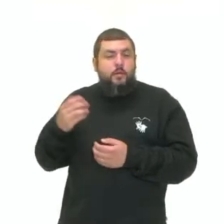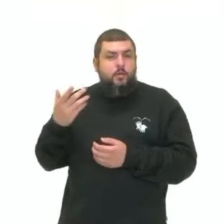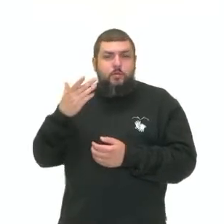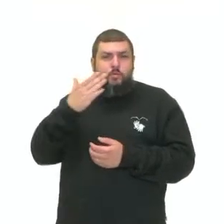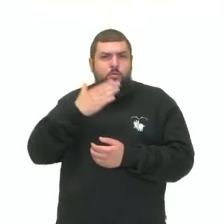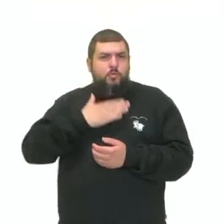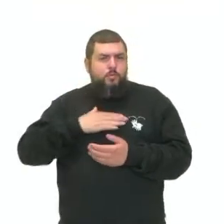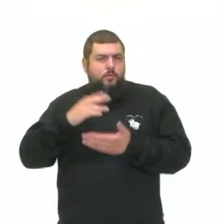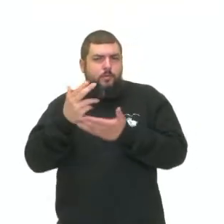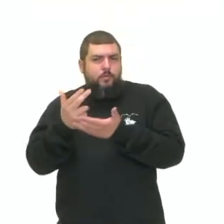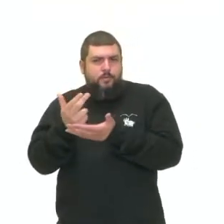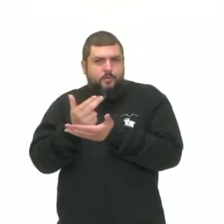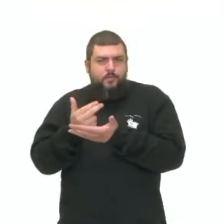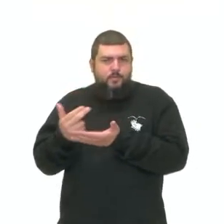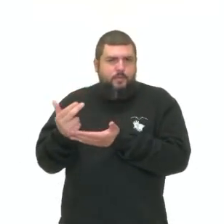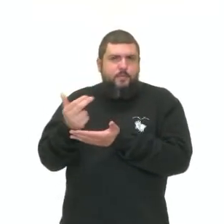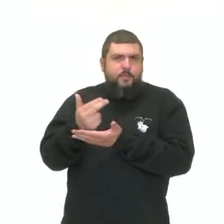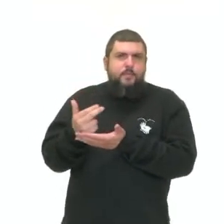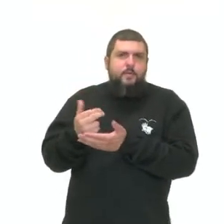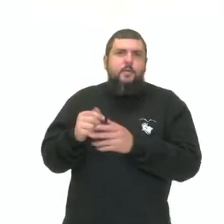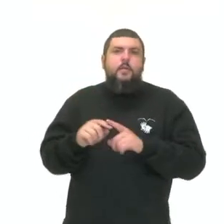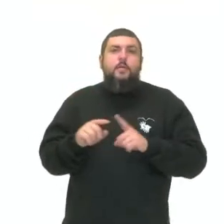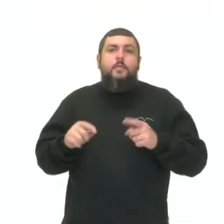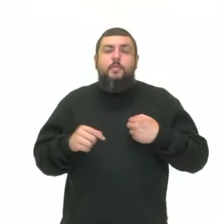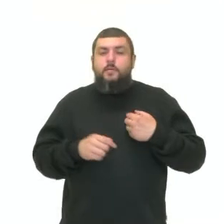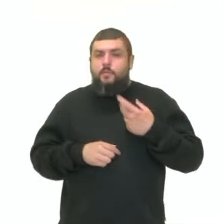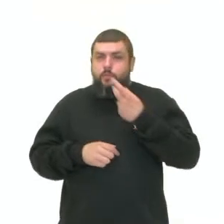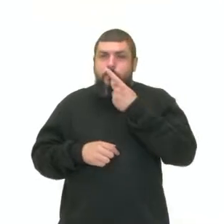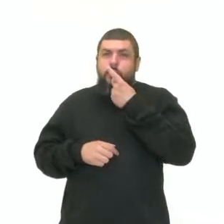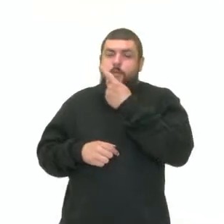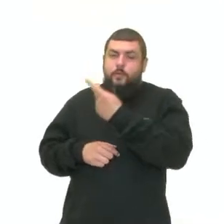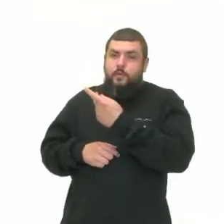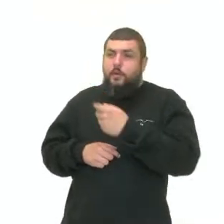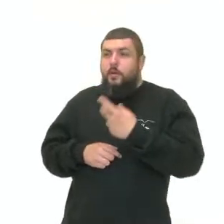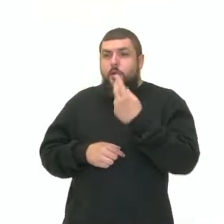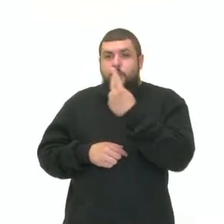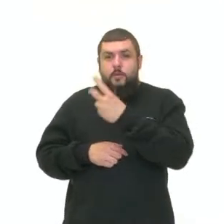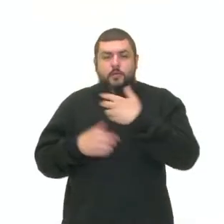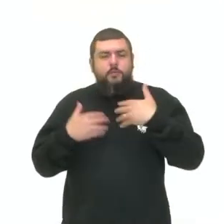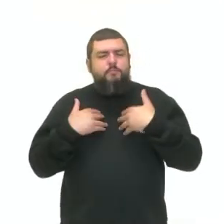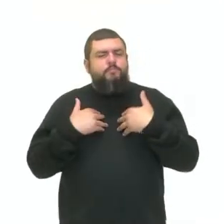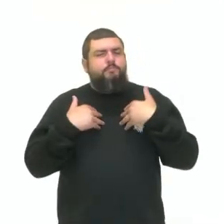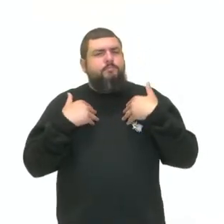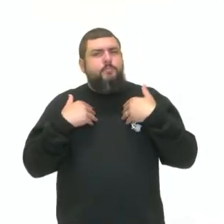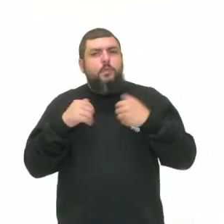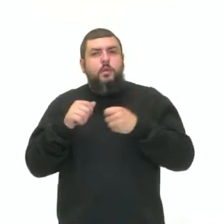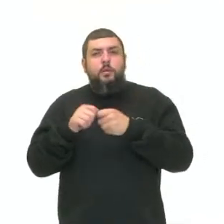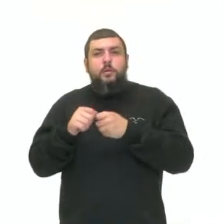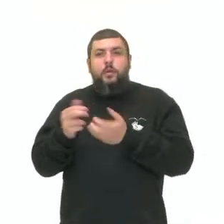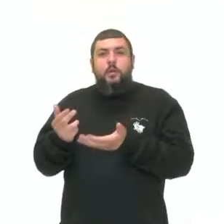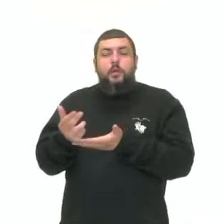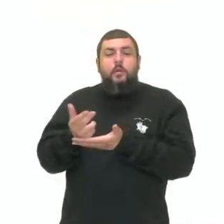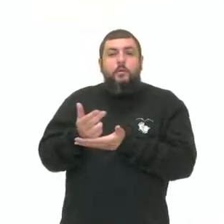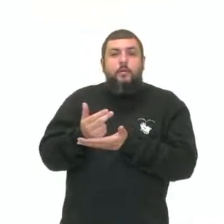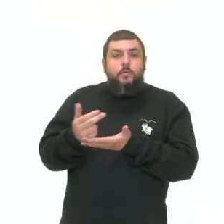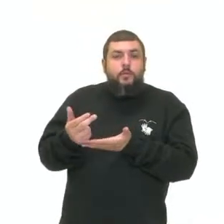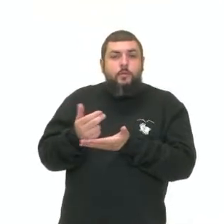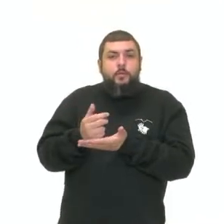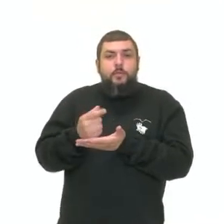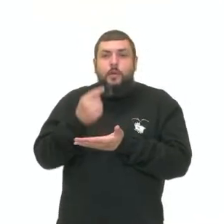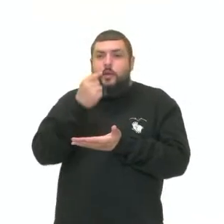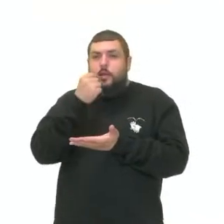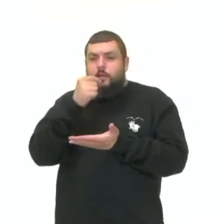eu falava. Com tanta satisfação, ela passara o lápis porque eu foi aflita,